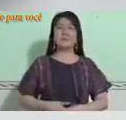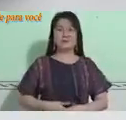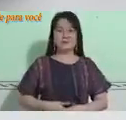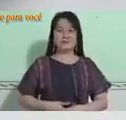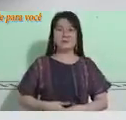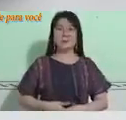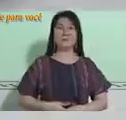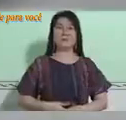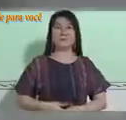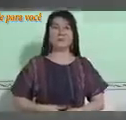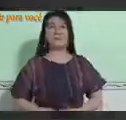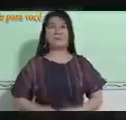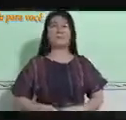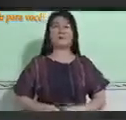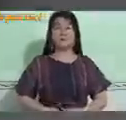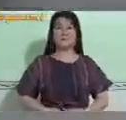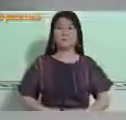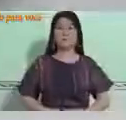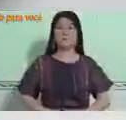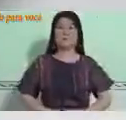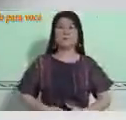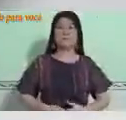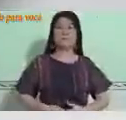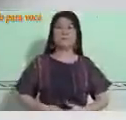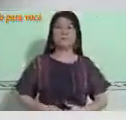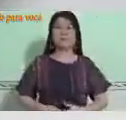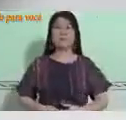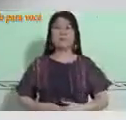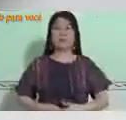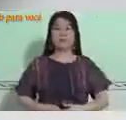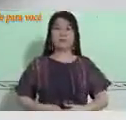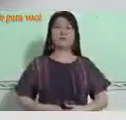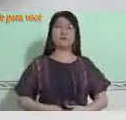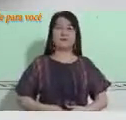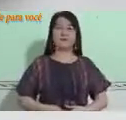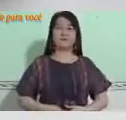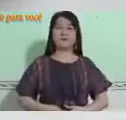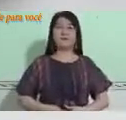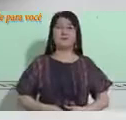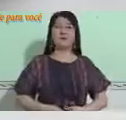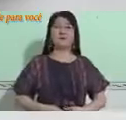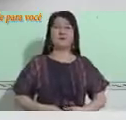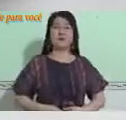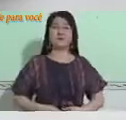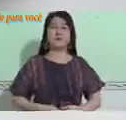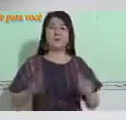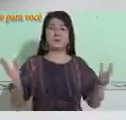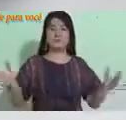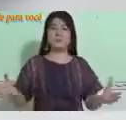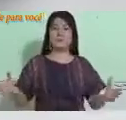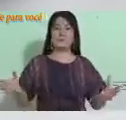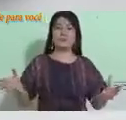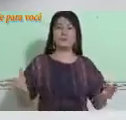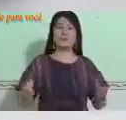sequelas que vírgula doença de Wilson, vírgula síndrome da múltipla disfunção em dois órgãos, vírgula por exemplo.